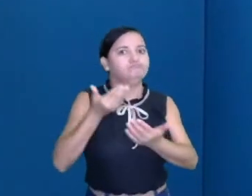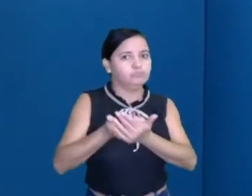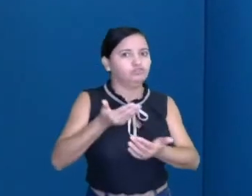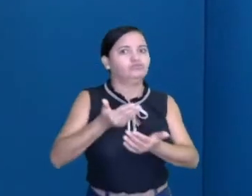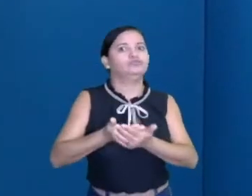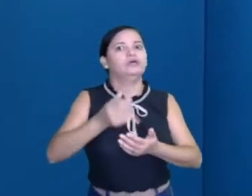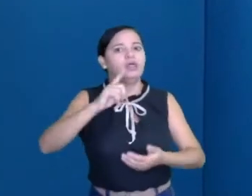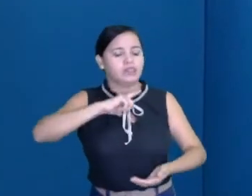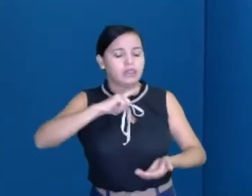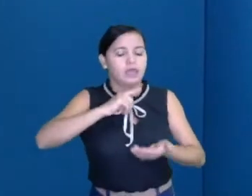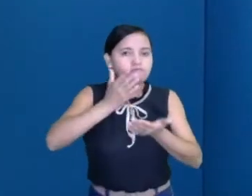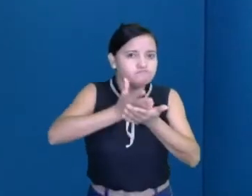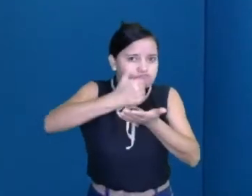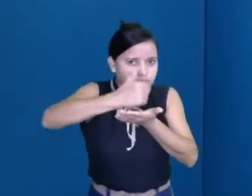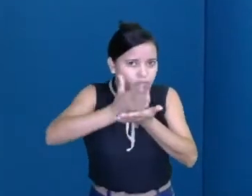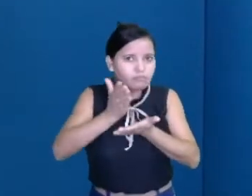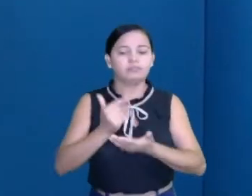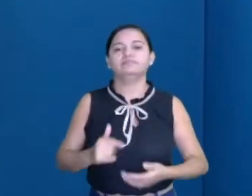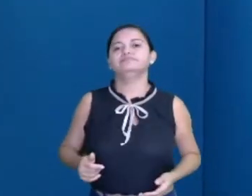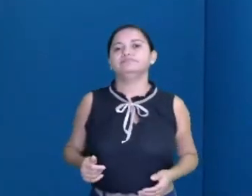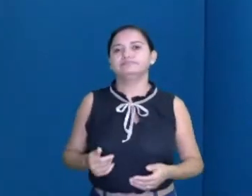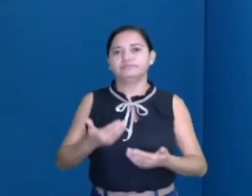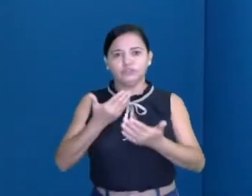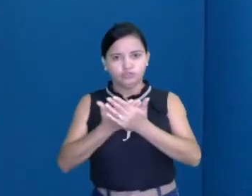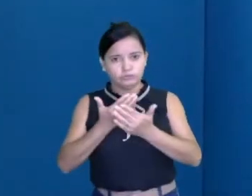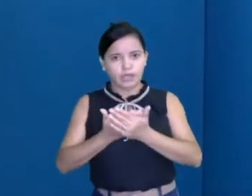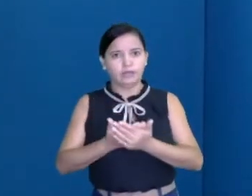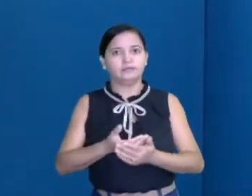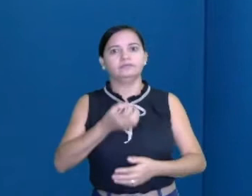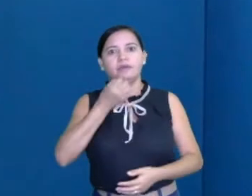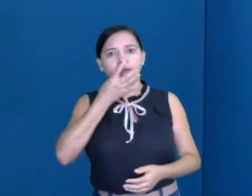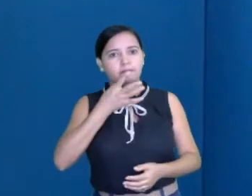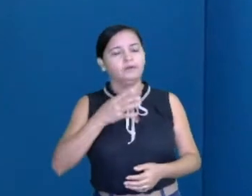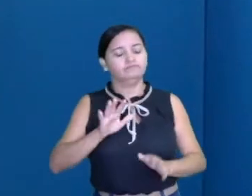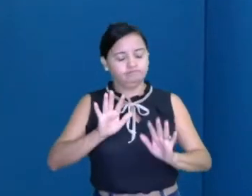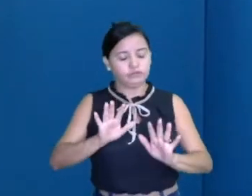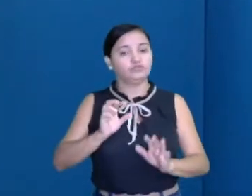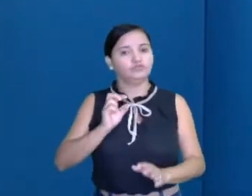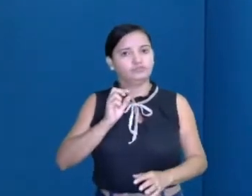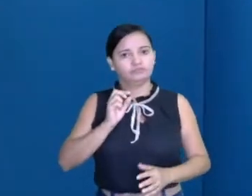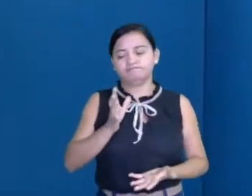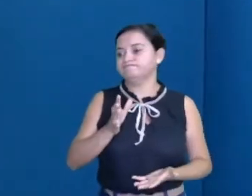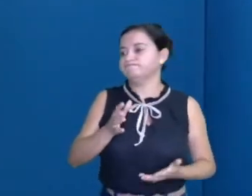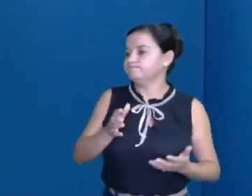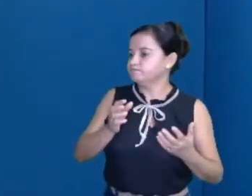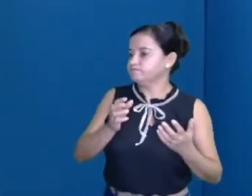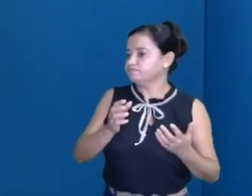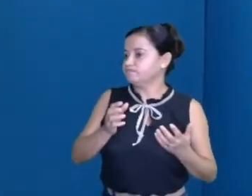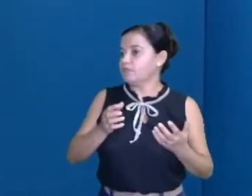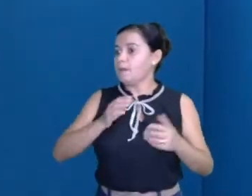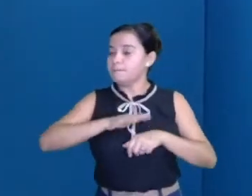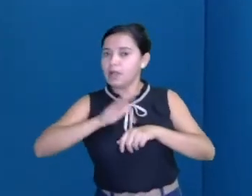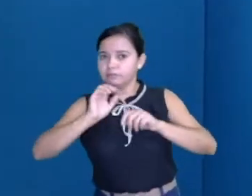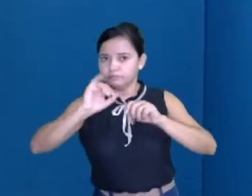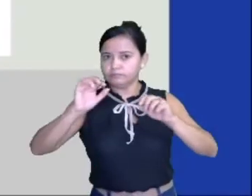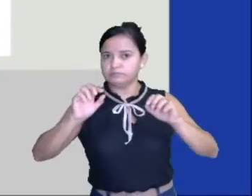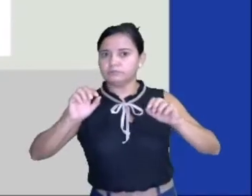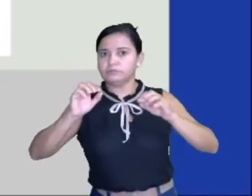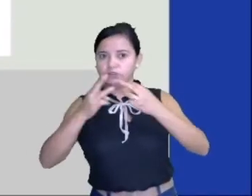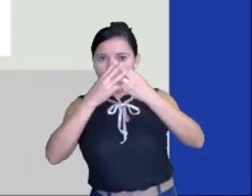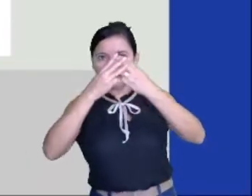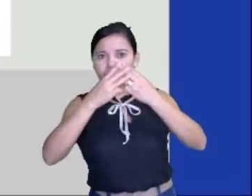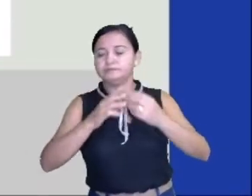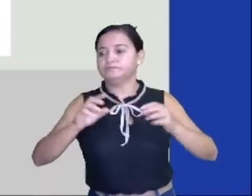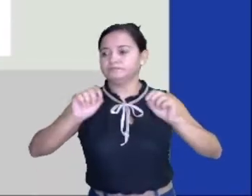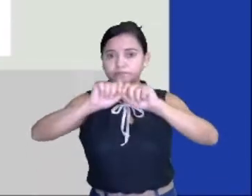de divisão e muito ainda para ser estudado. E é bom ter isso bem reforçado, tá? E aí, mais uma vez, produção, abre a imagem. Então, para